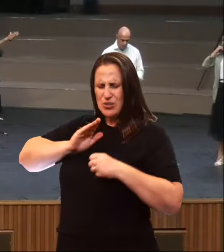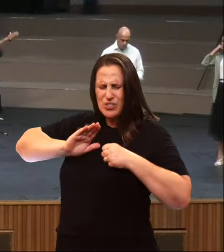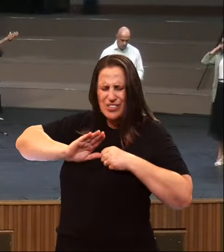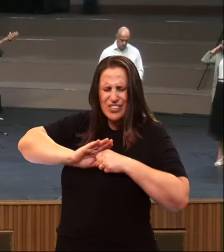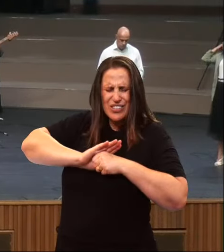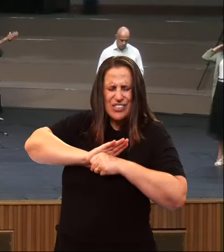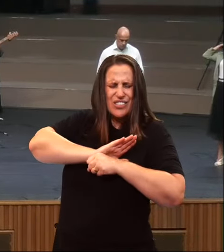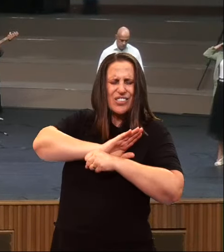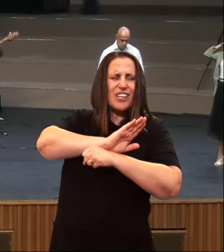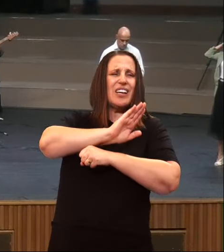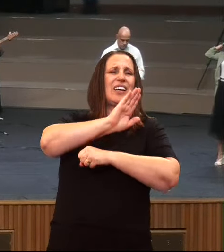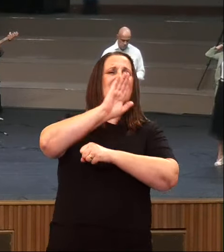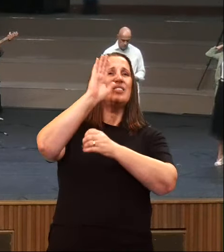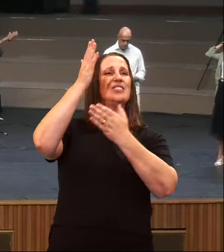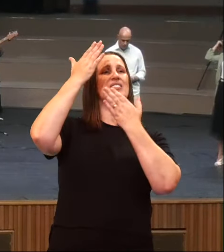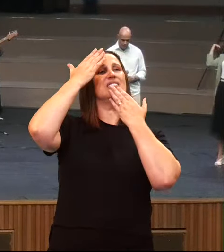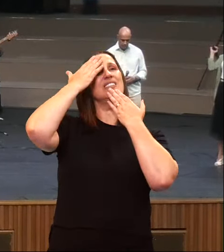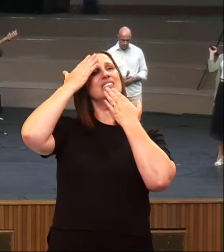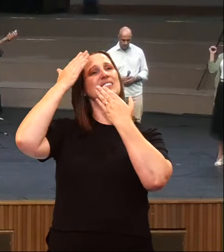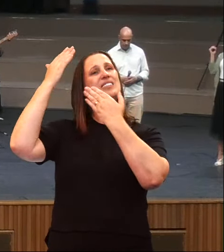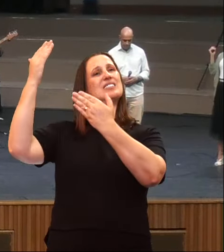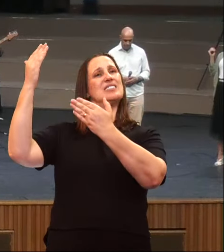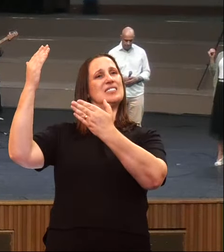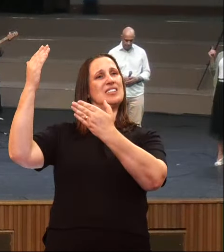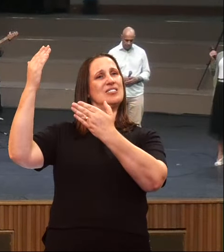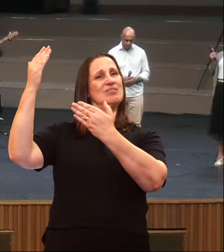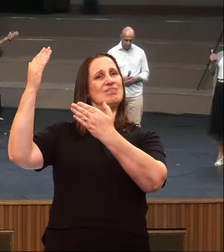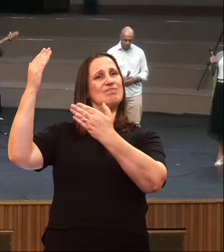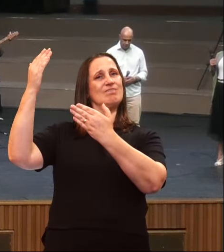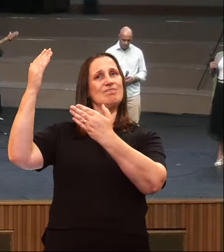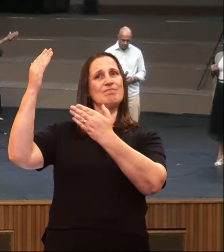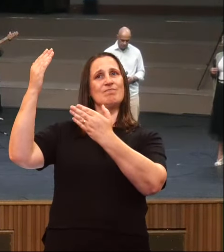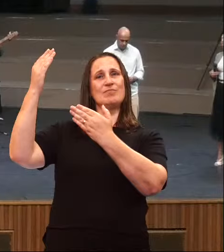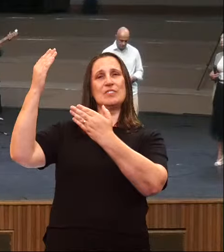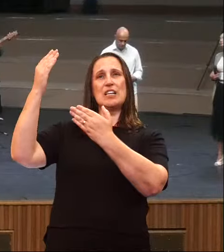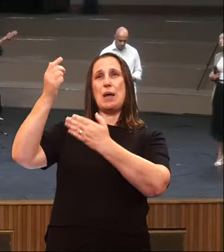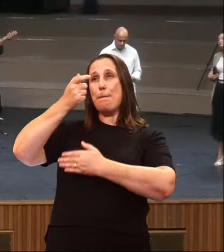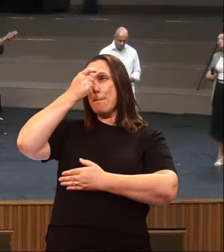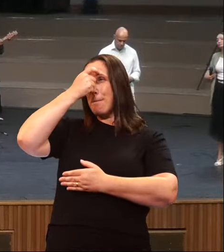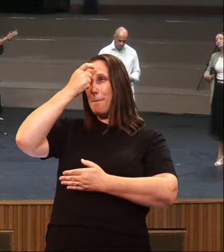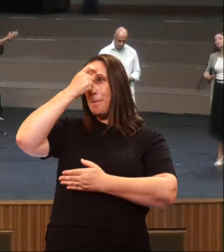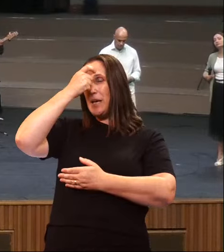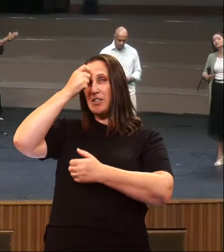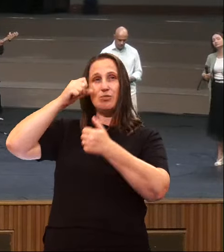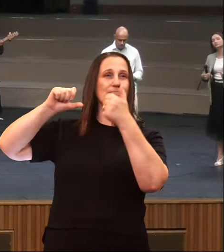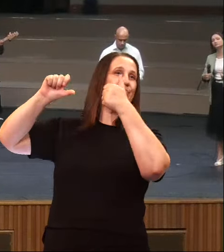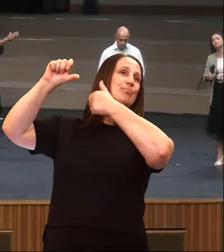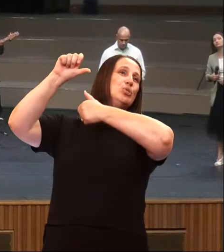coração agradecido. Reprograma a minha mente.